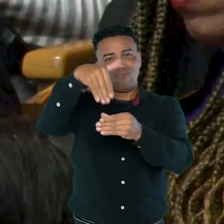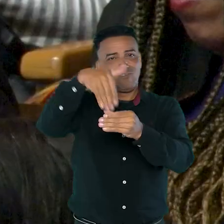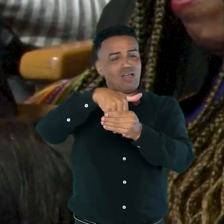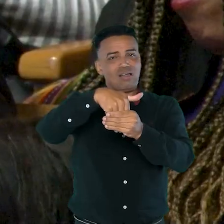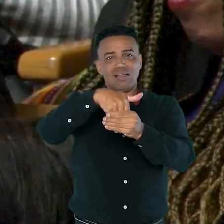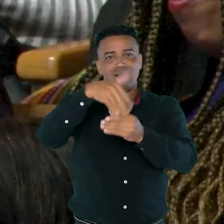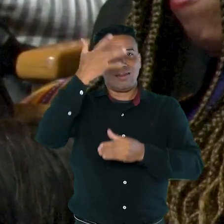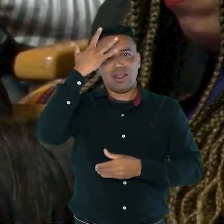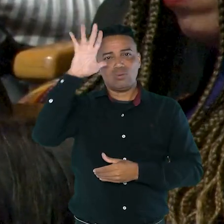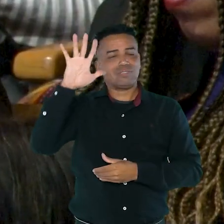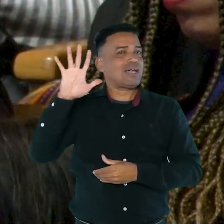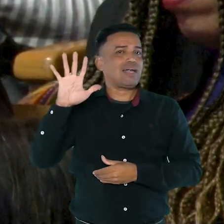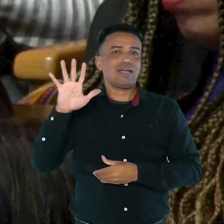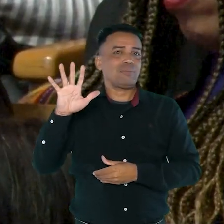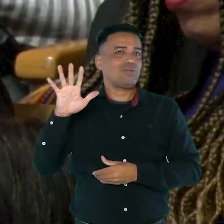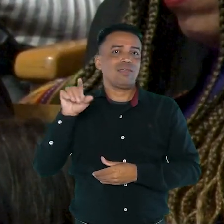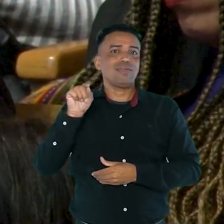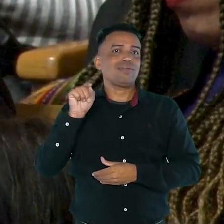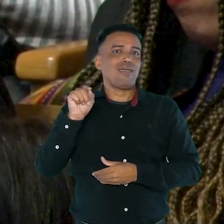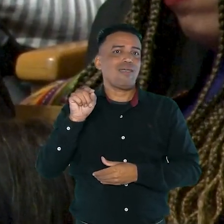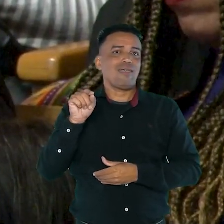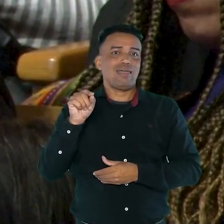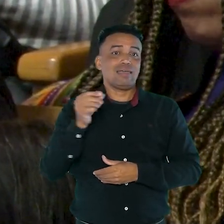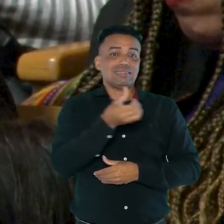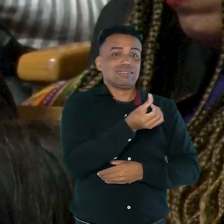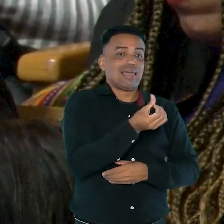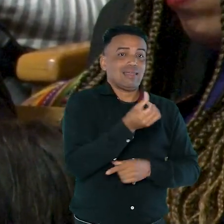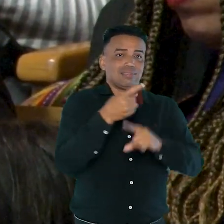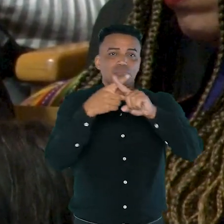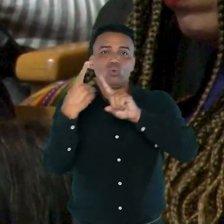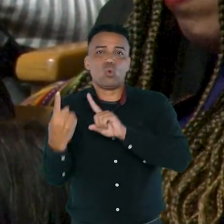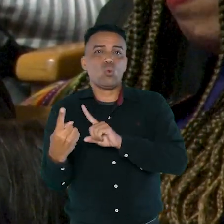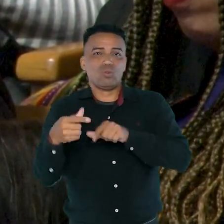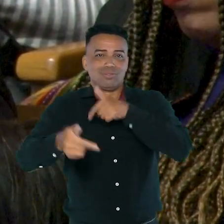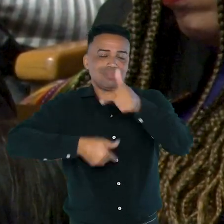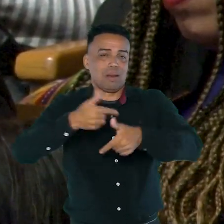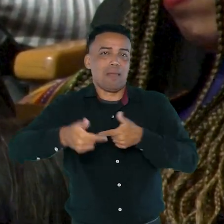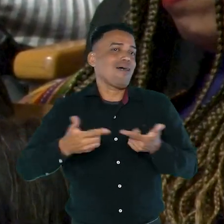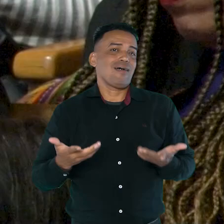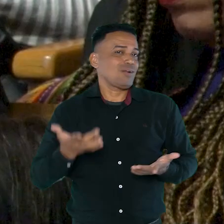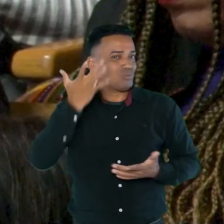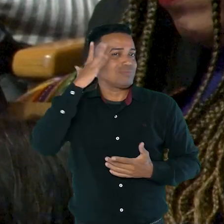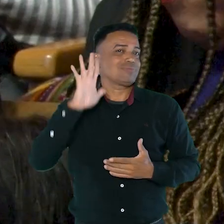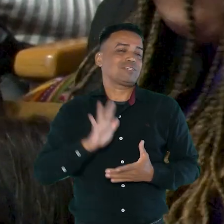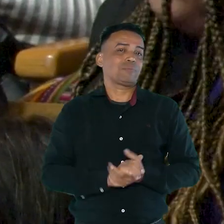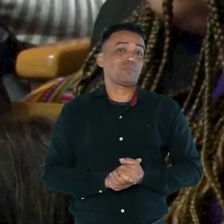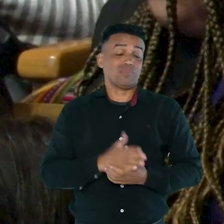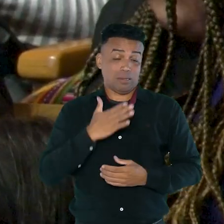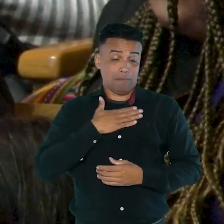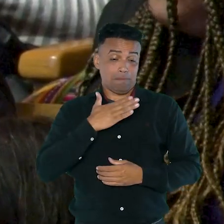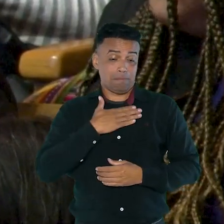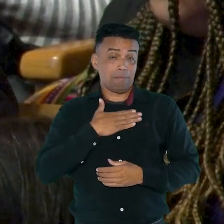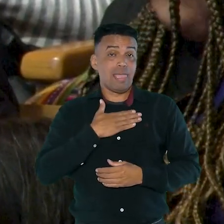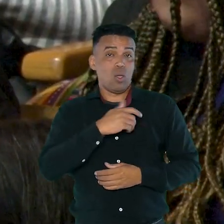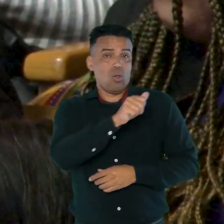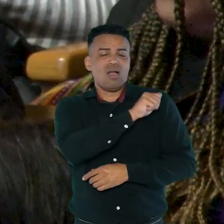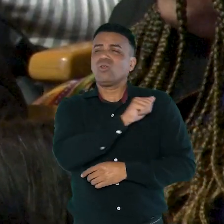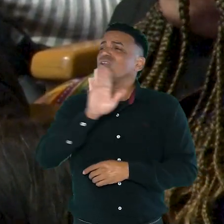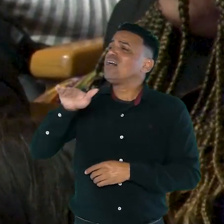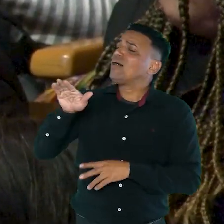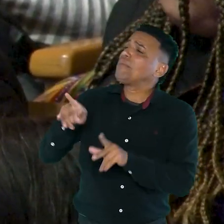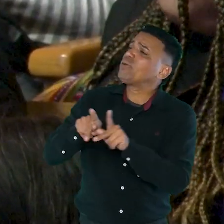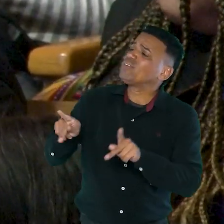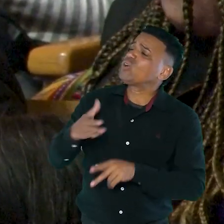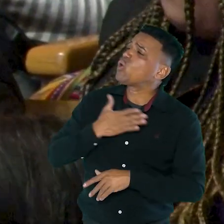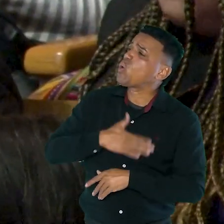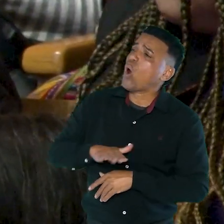Pessoas que não sabem o que é uma escala 6x1. Tá certo? É sobre isso. E quando o meu aluno fala assim,